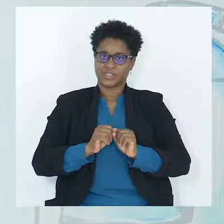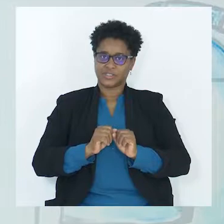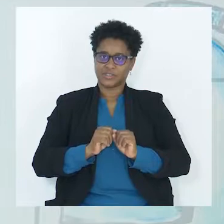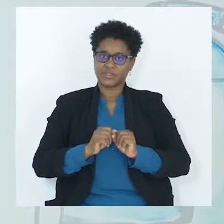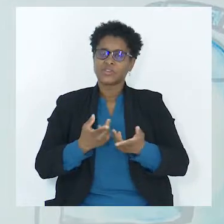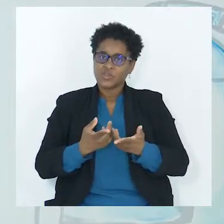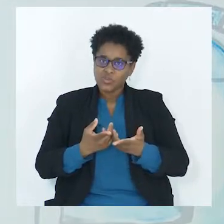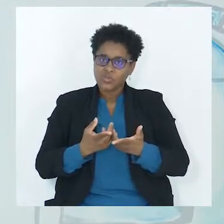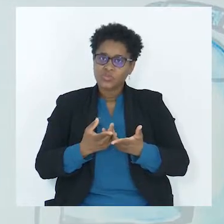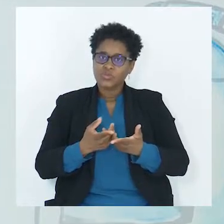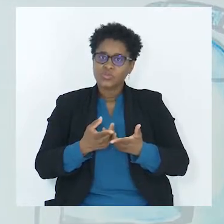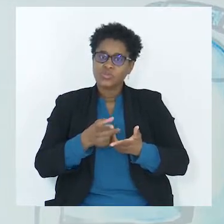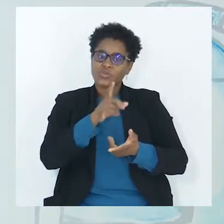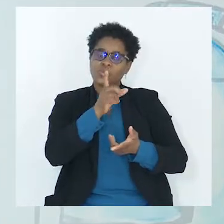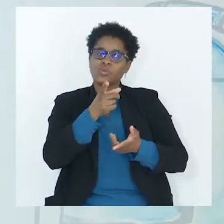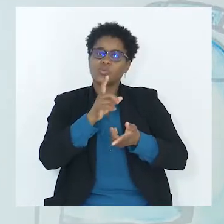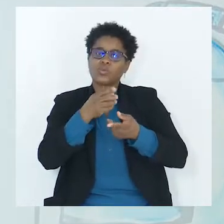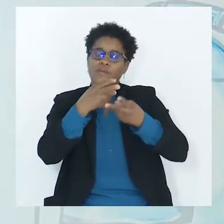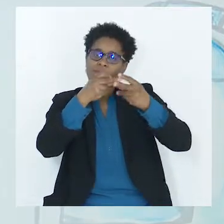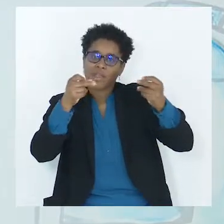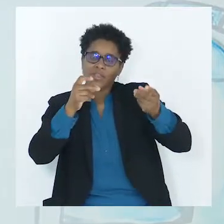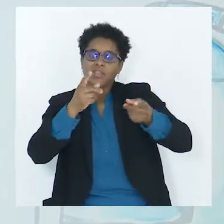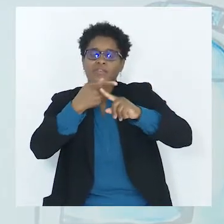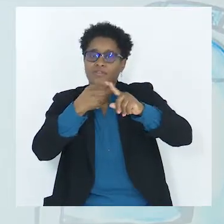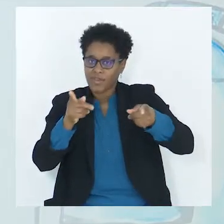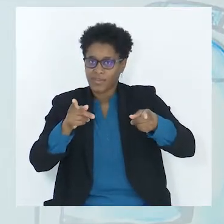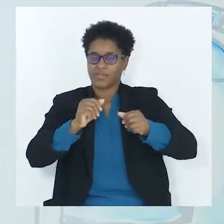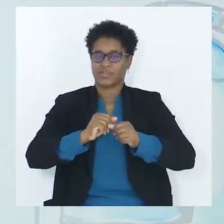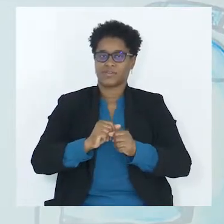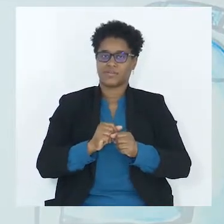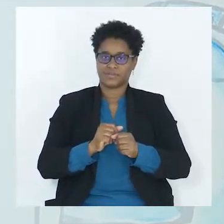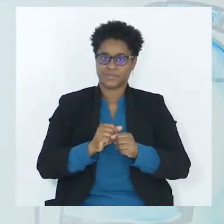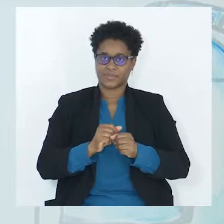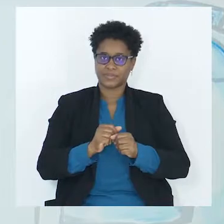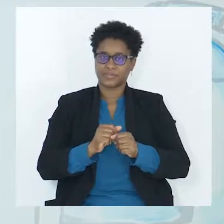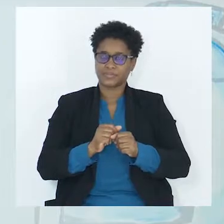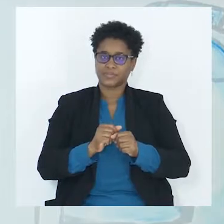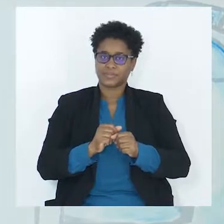mas cujo significado é diferente.